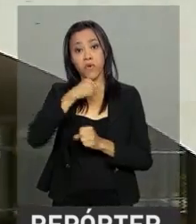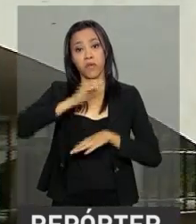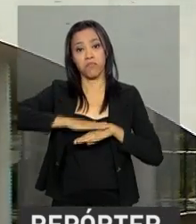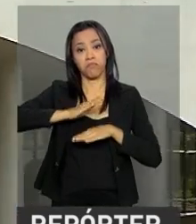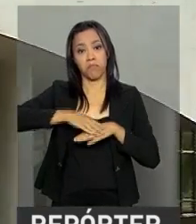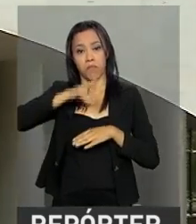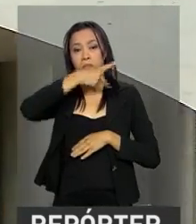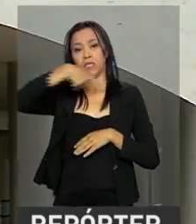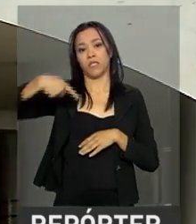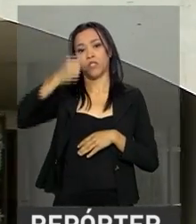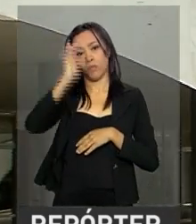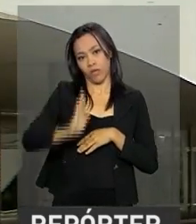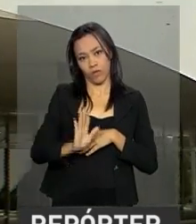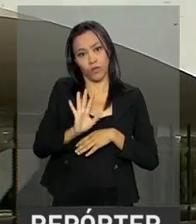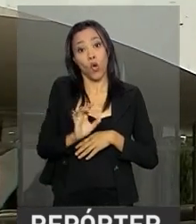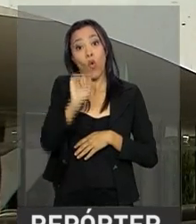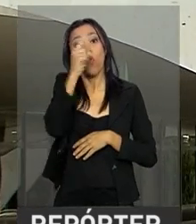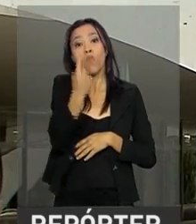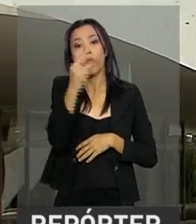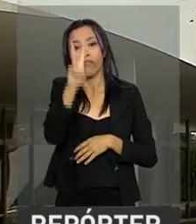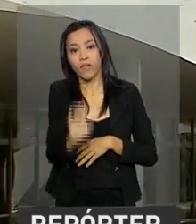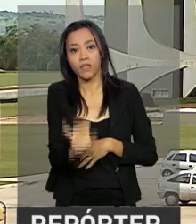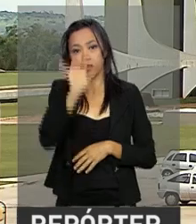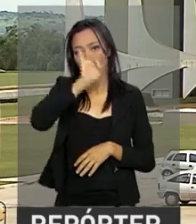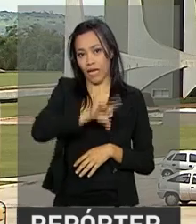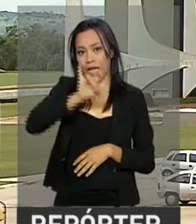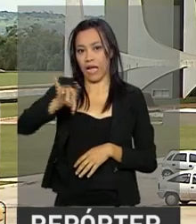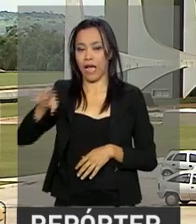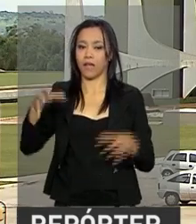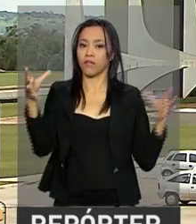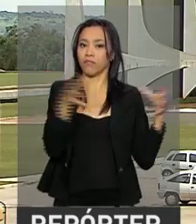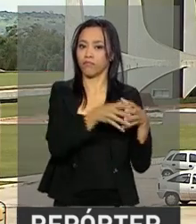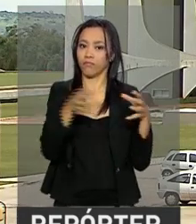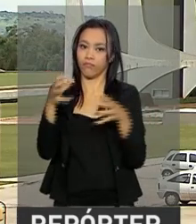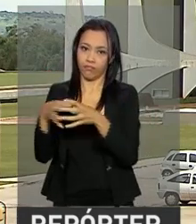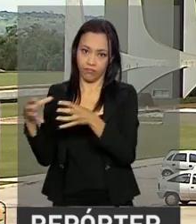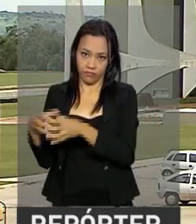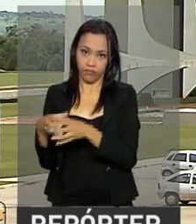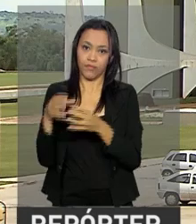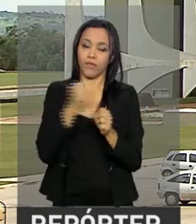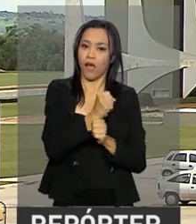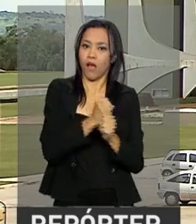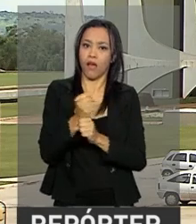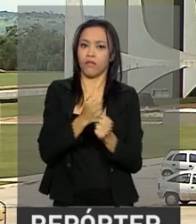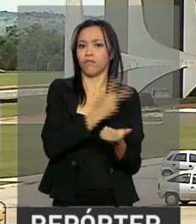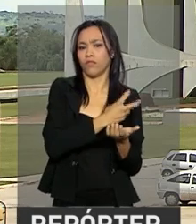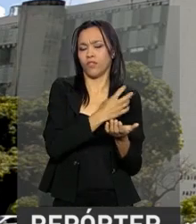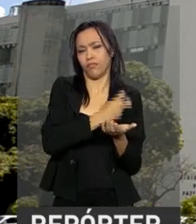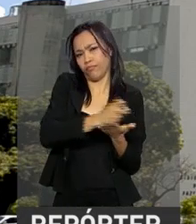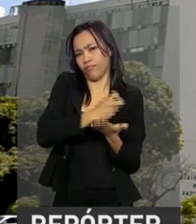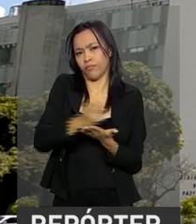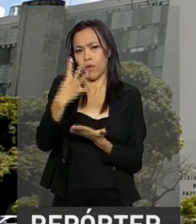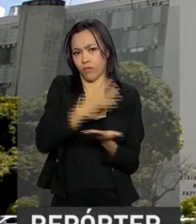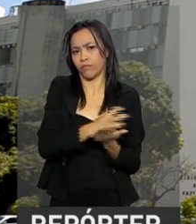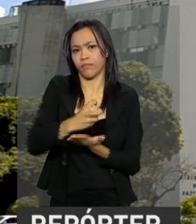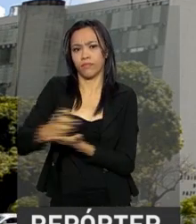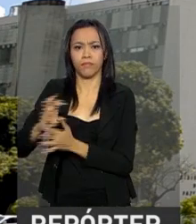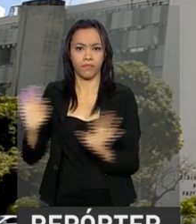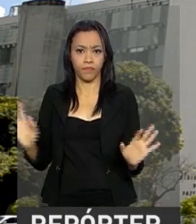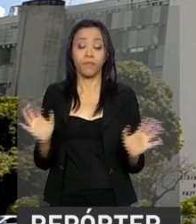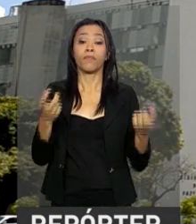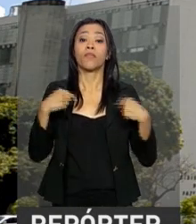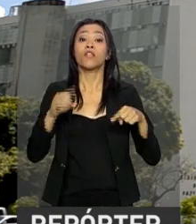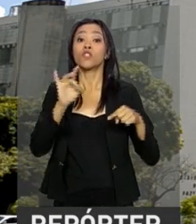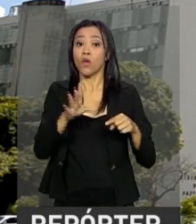República, mas isso apenas uma vez em cada mandato. No ano que vem, todas as áreas do governo federal só poderão aumentar os gastos